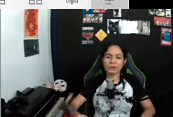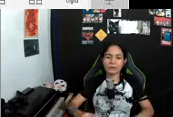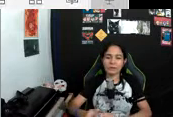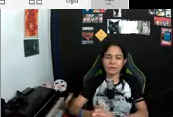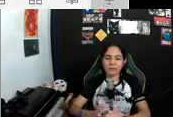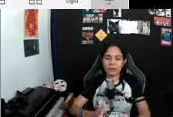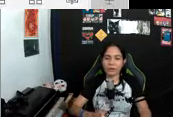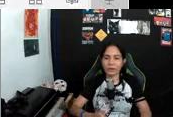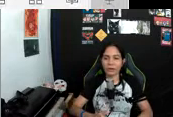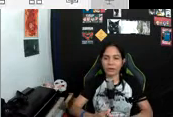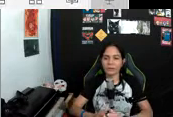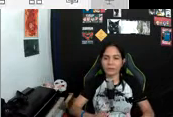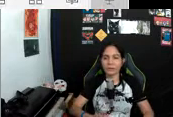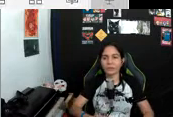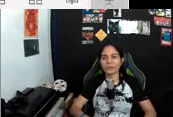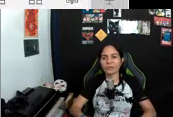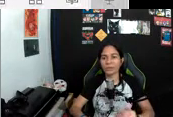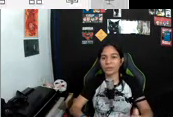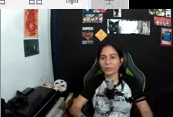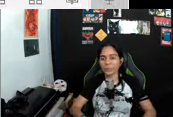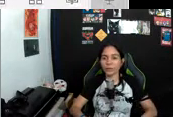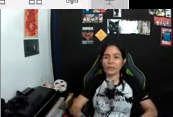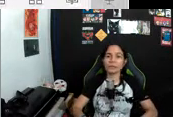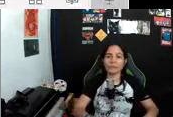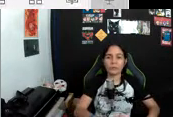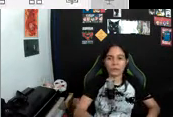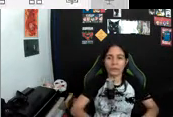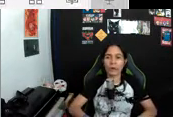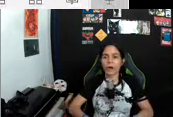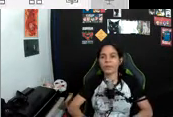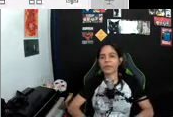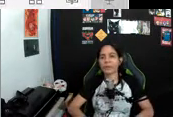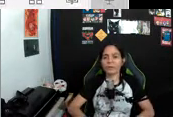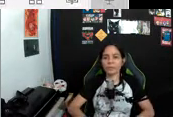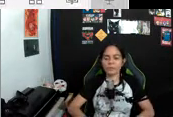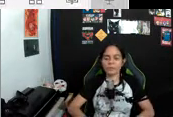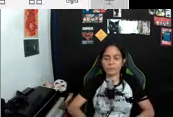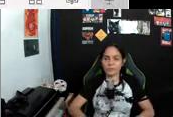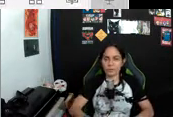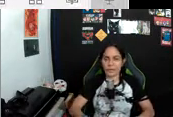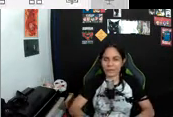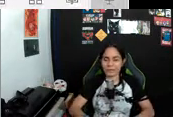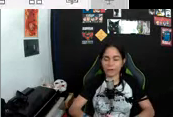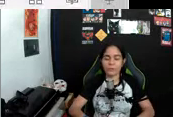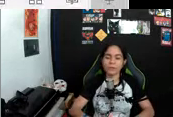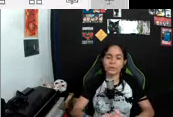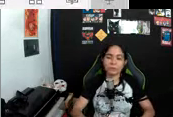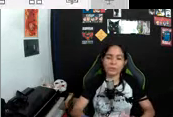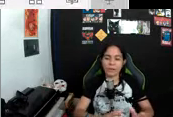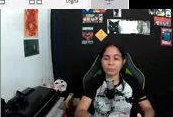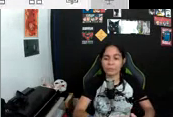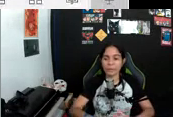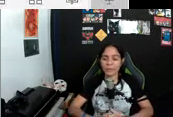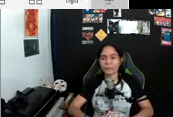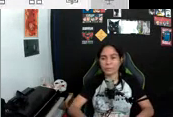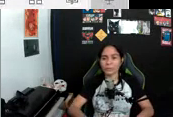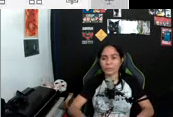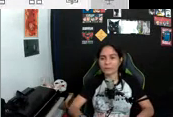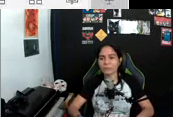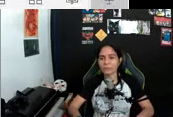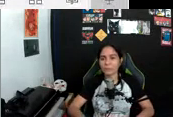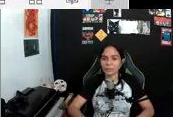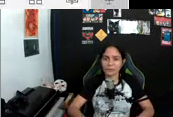tantos dias, se não estiver melhorando, se estiver do mesmo jeito ou piorando, retorne aqui na unidade de saúde. Por quê? Porque